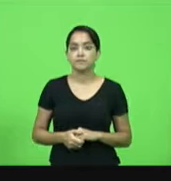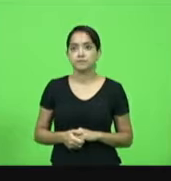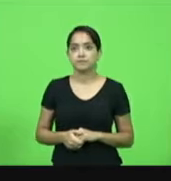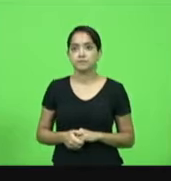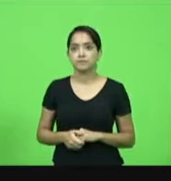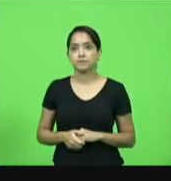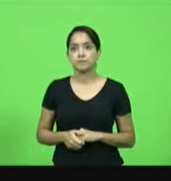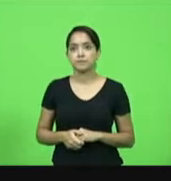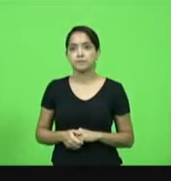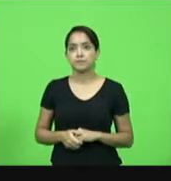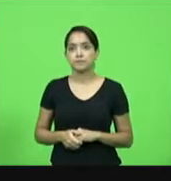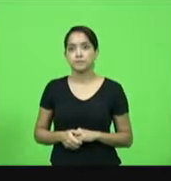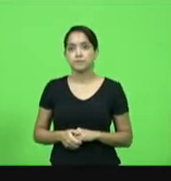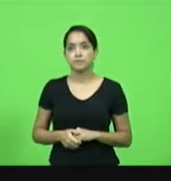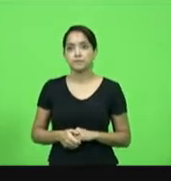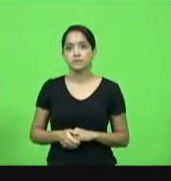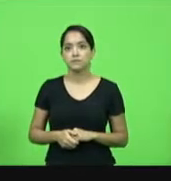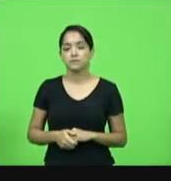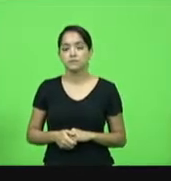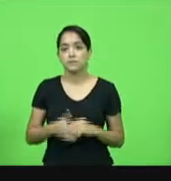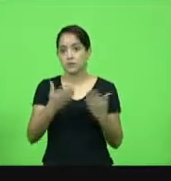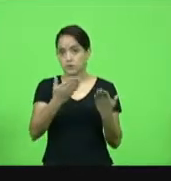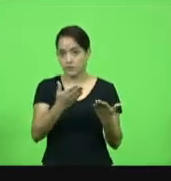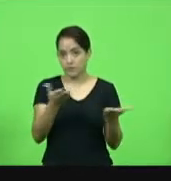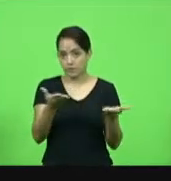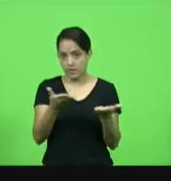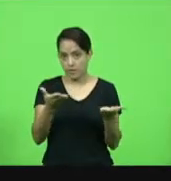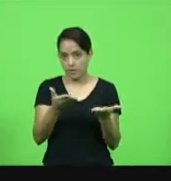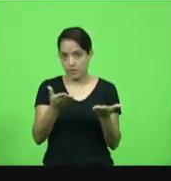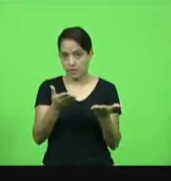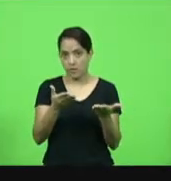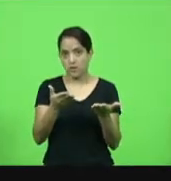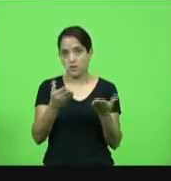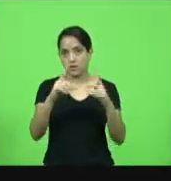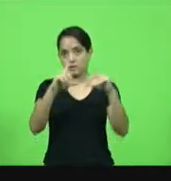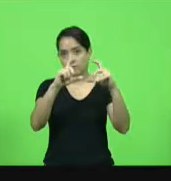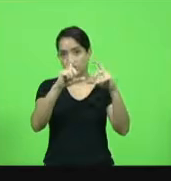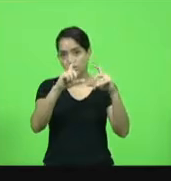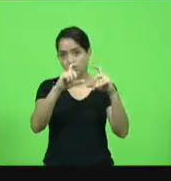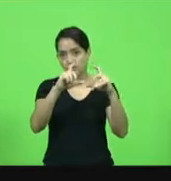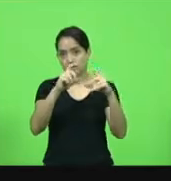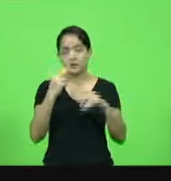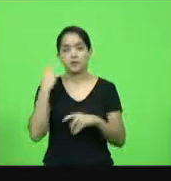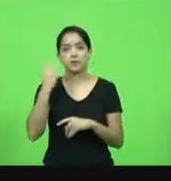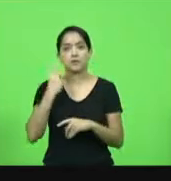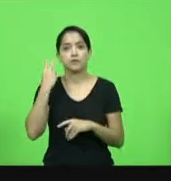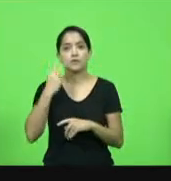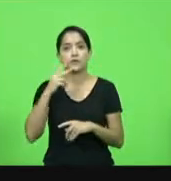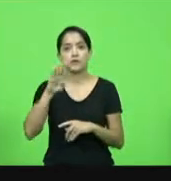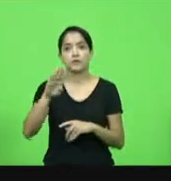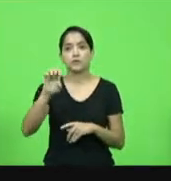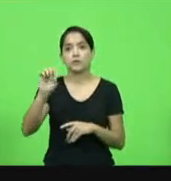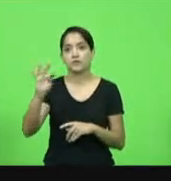Salete. Isso daí foi agora fotografado pelo vereador Beto lá.